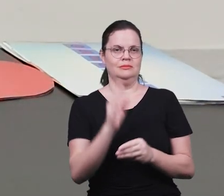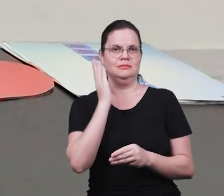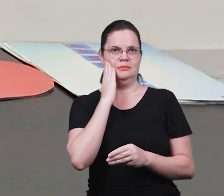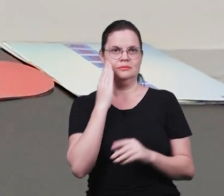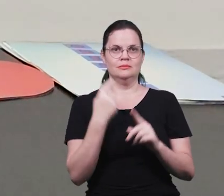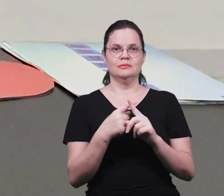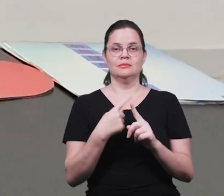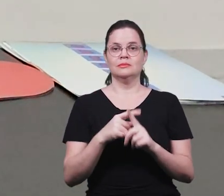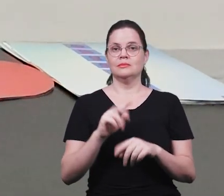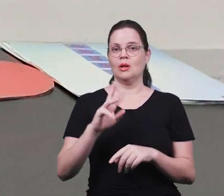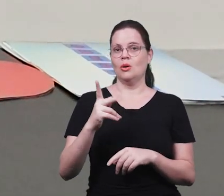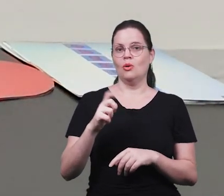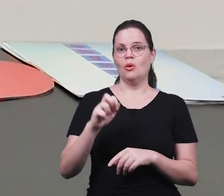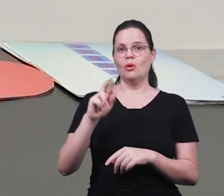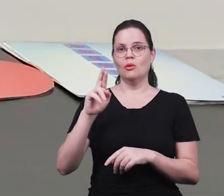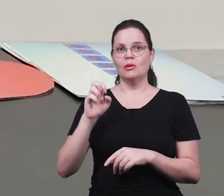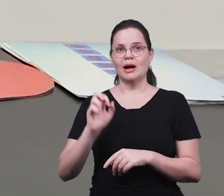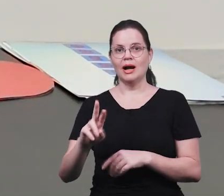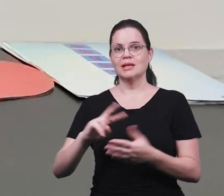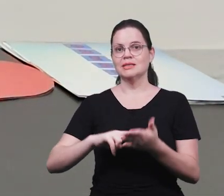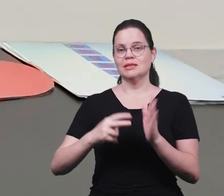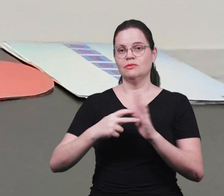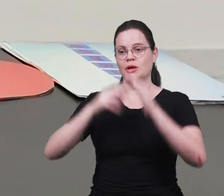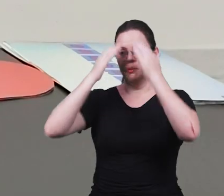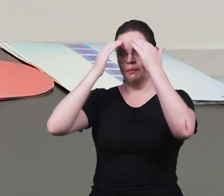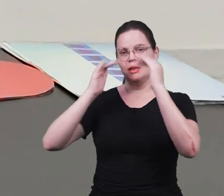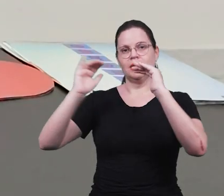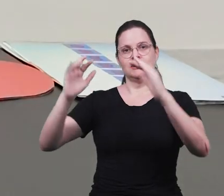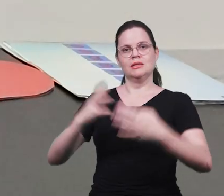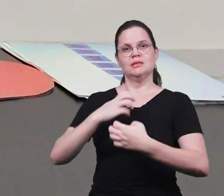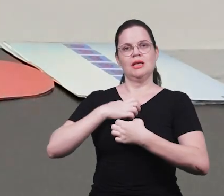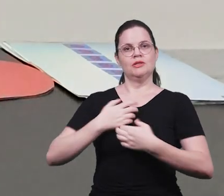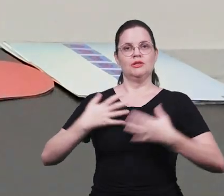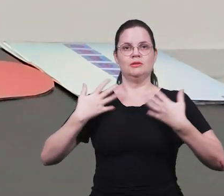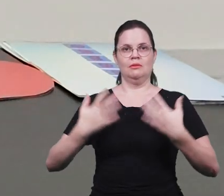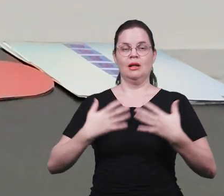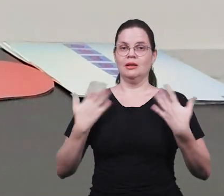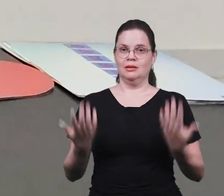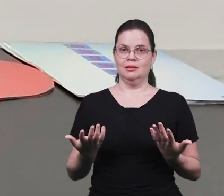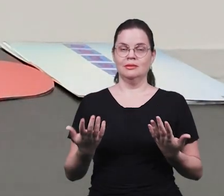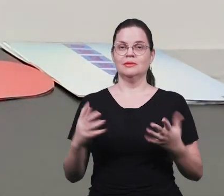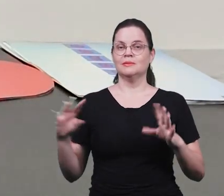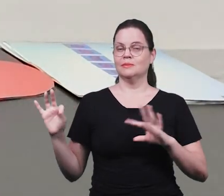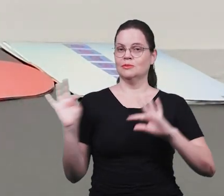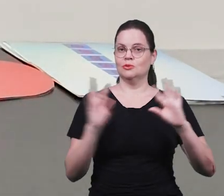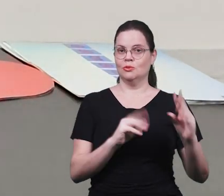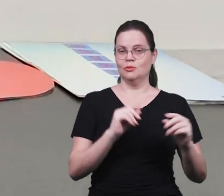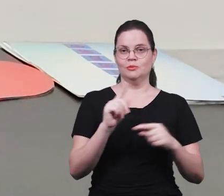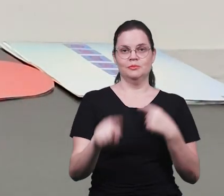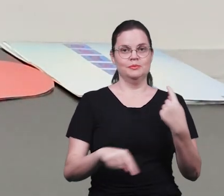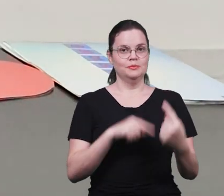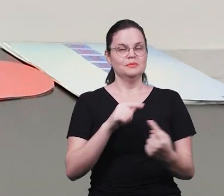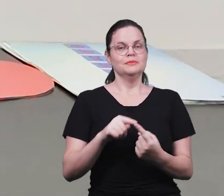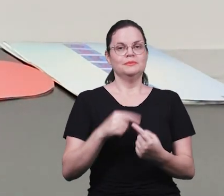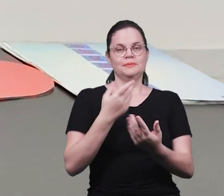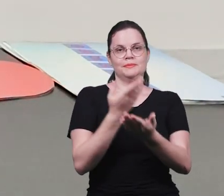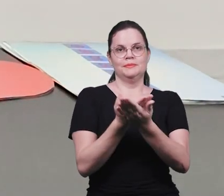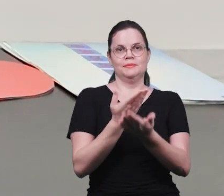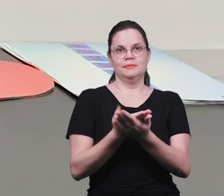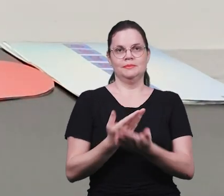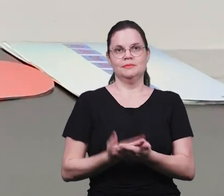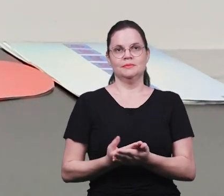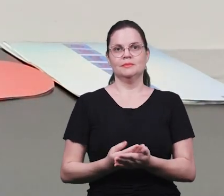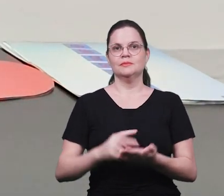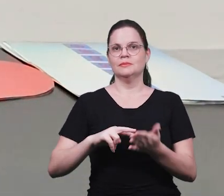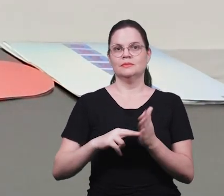vai falar muito disso, que honrar é obedecer com alegria. Então, todo o objetivo da aula,